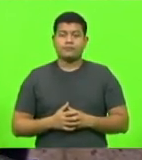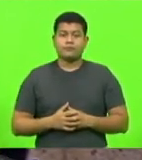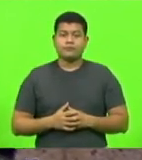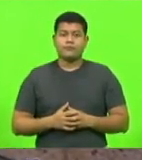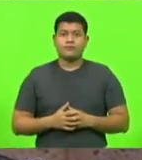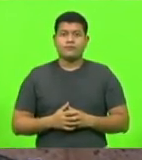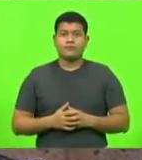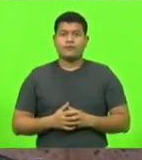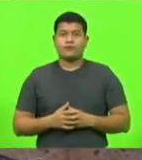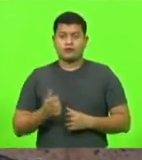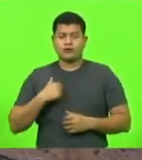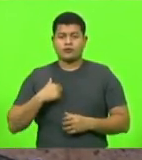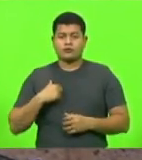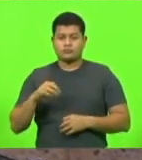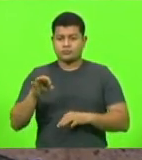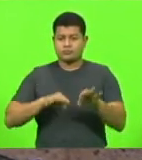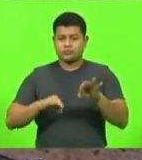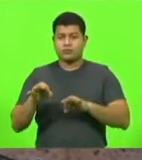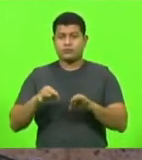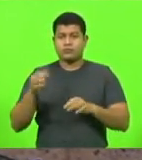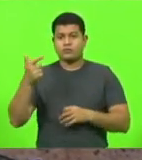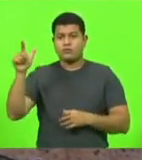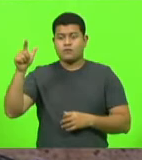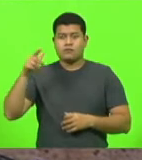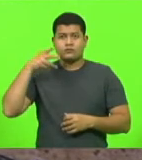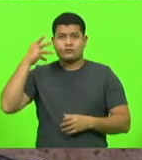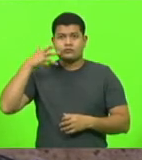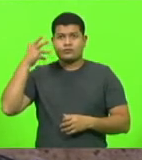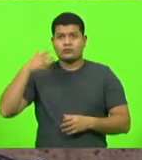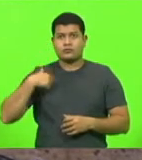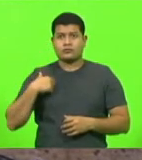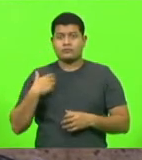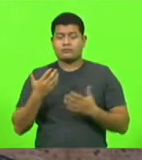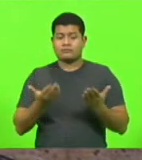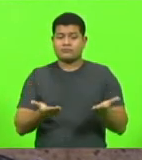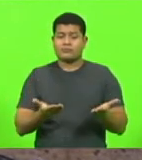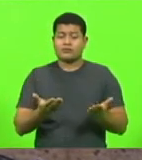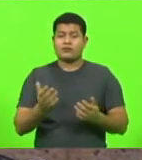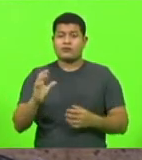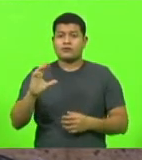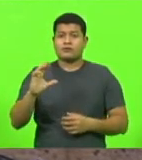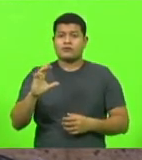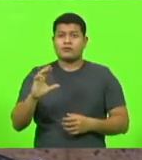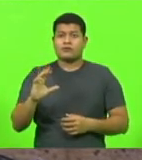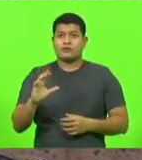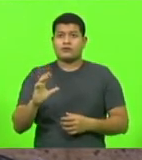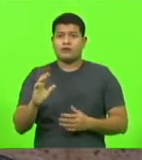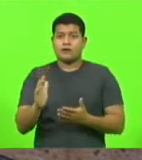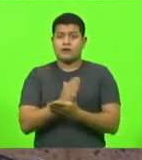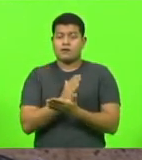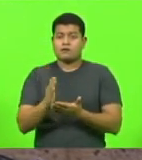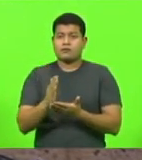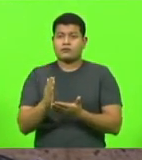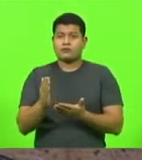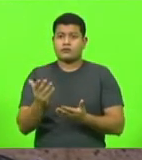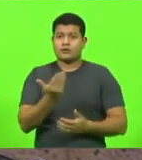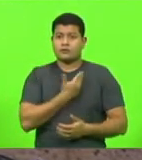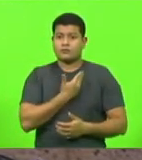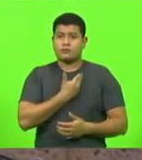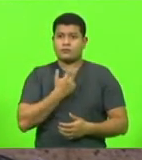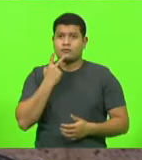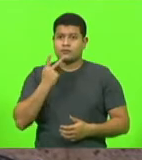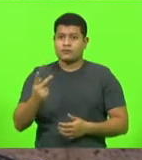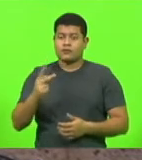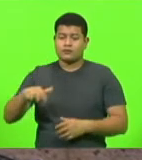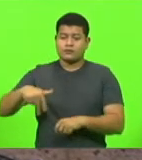Havia preparado para fazer um outro tipo de fala, mas em decorrência até do que alguns colegas falaram aqui na tribuna,